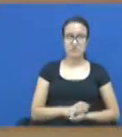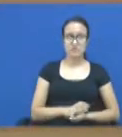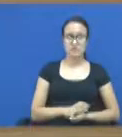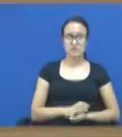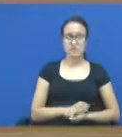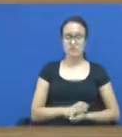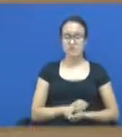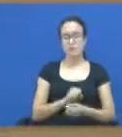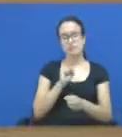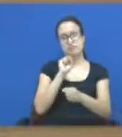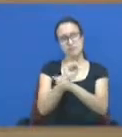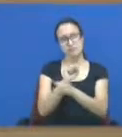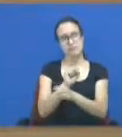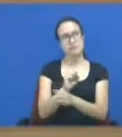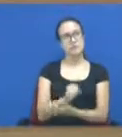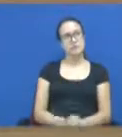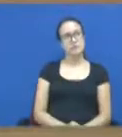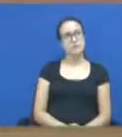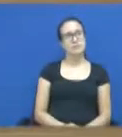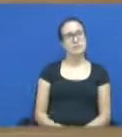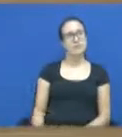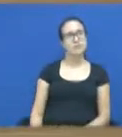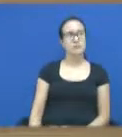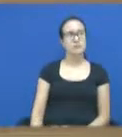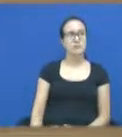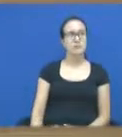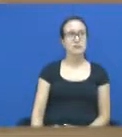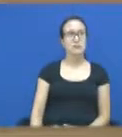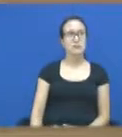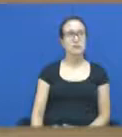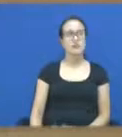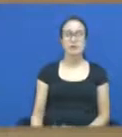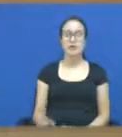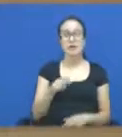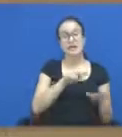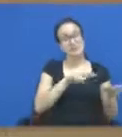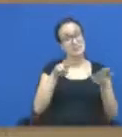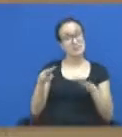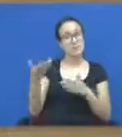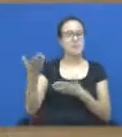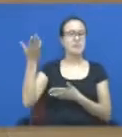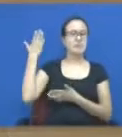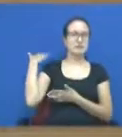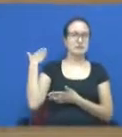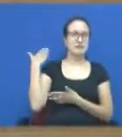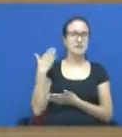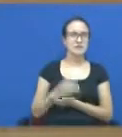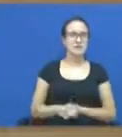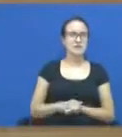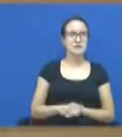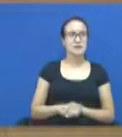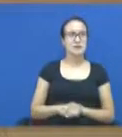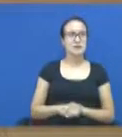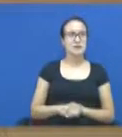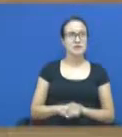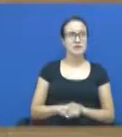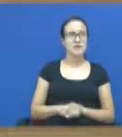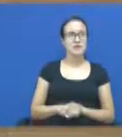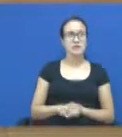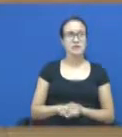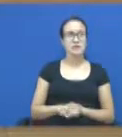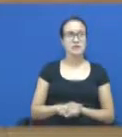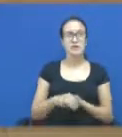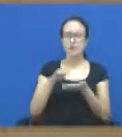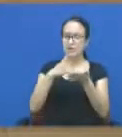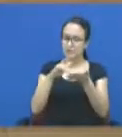Trabalhos estão suspensos. Esse aí é da semana passada, Eu o lido peço agora. para que a minha secretária, a diretora do